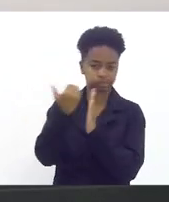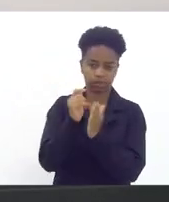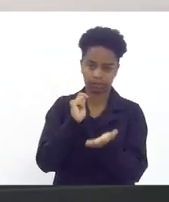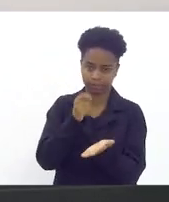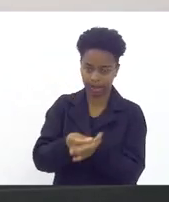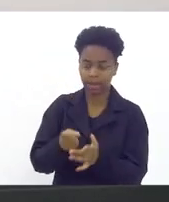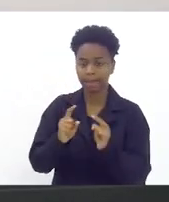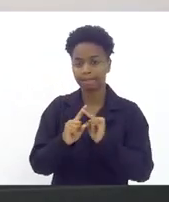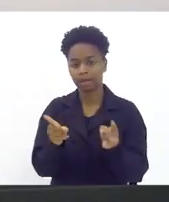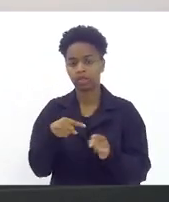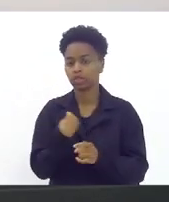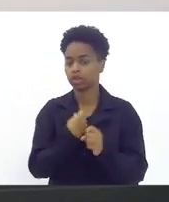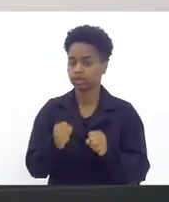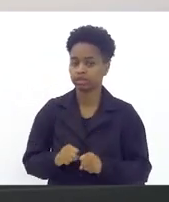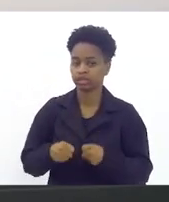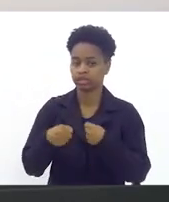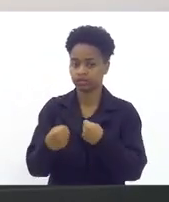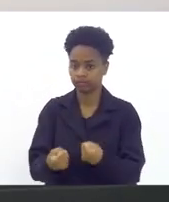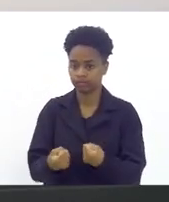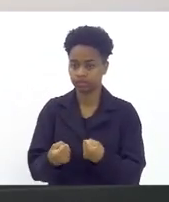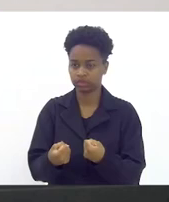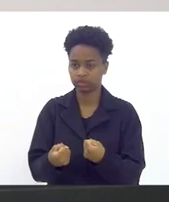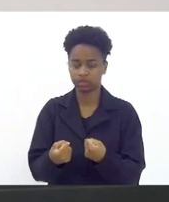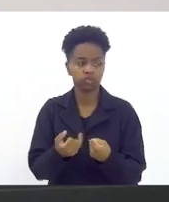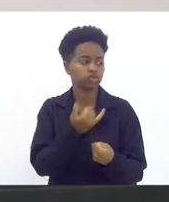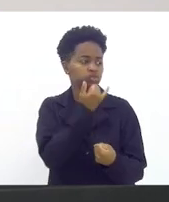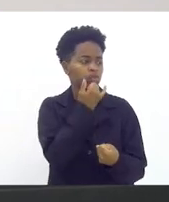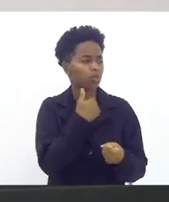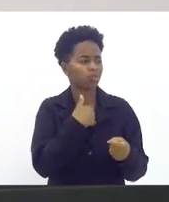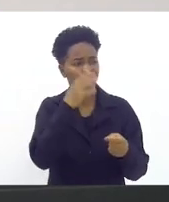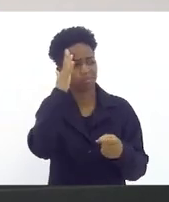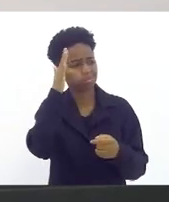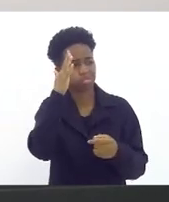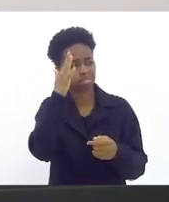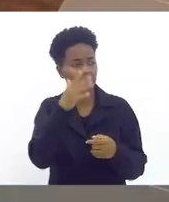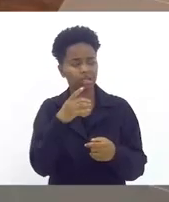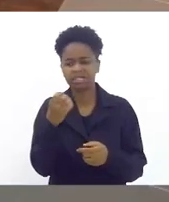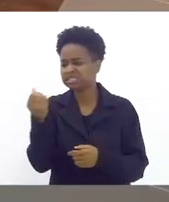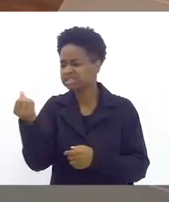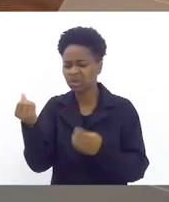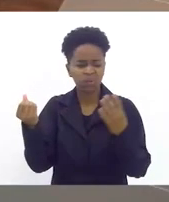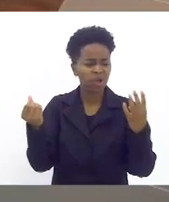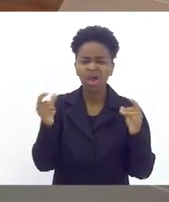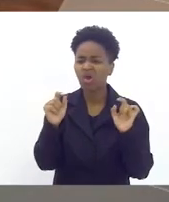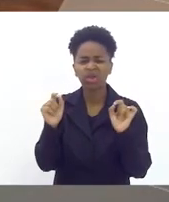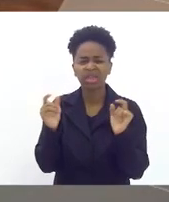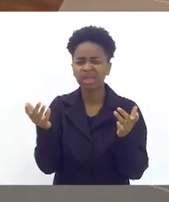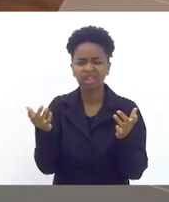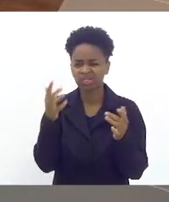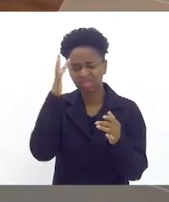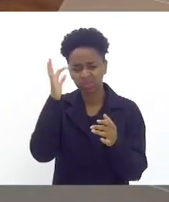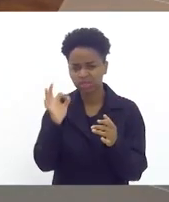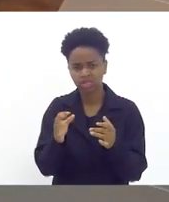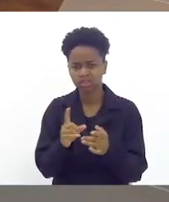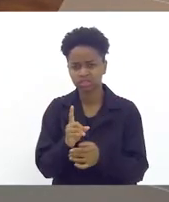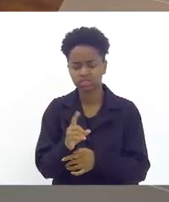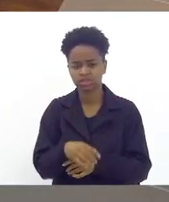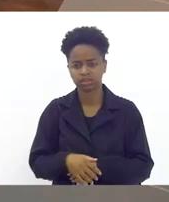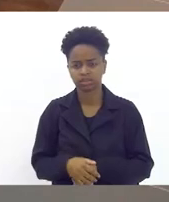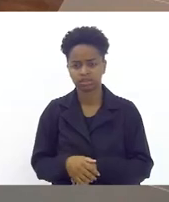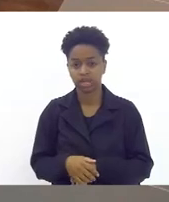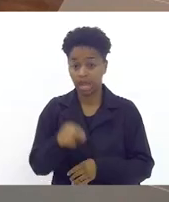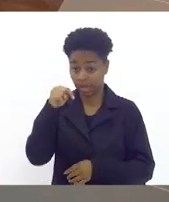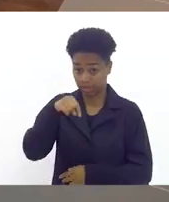o que a gente defende é uma serviu gordura essa proporção de seis para quatro onde é que é mesmo é